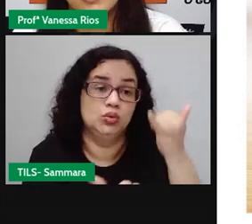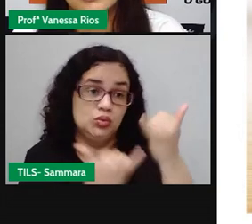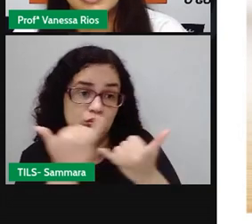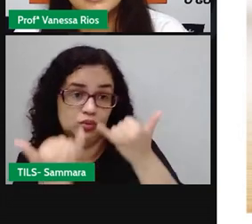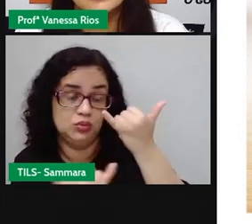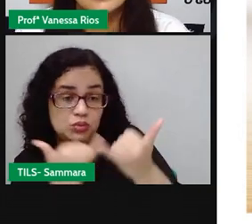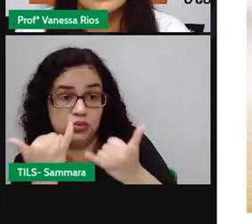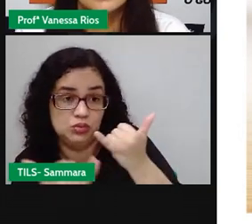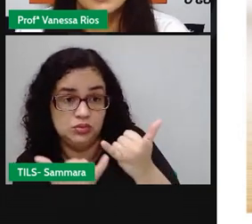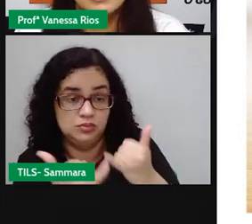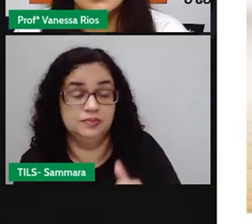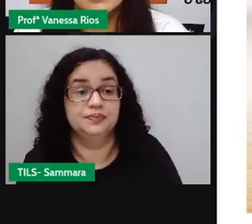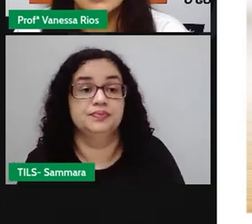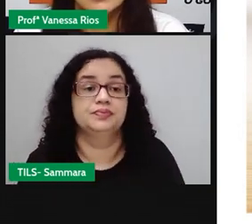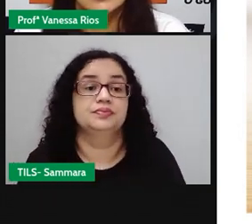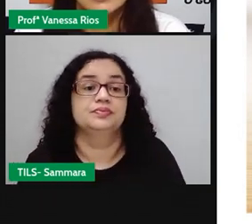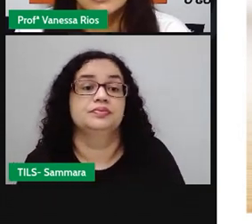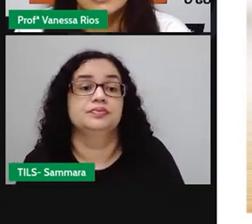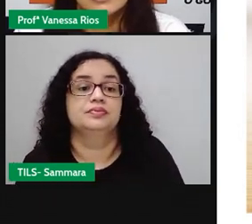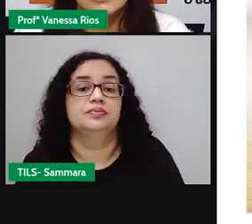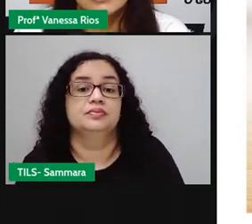trabalha aí com a coordenação, né?